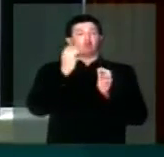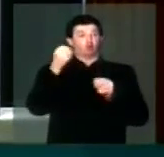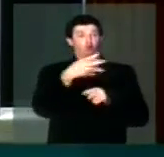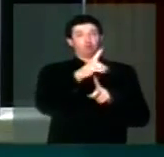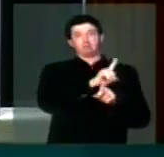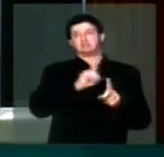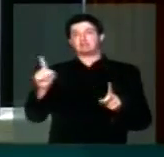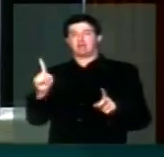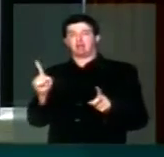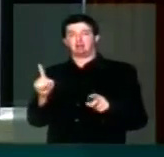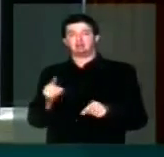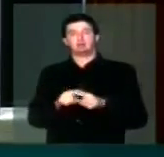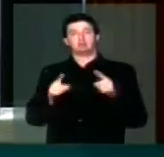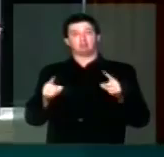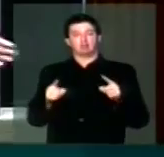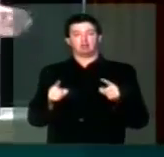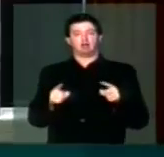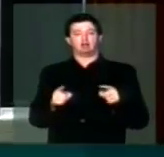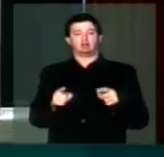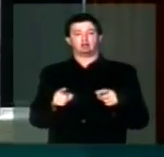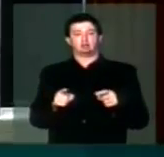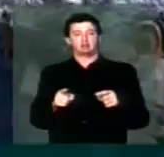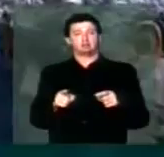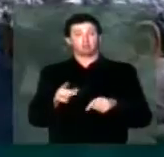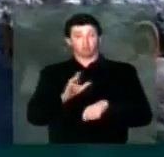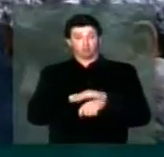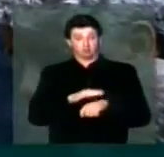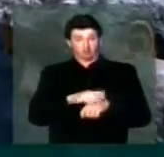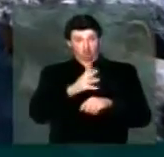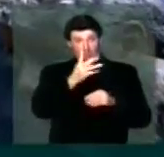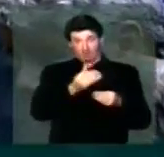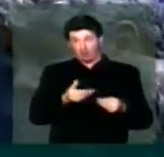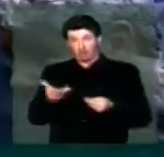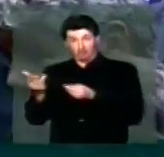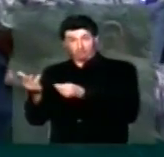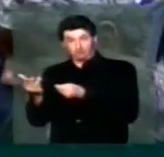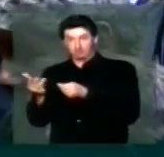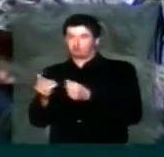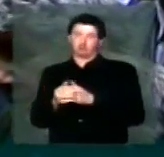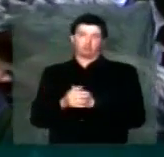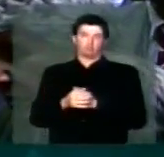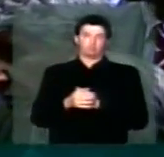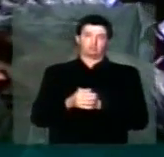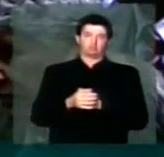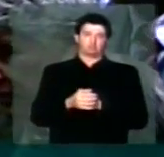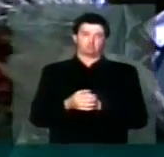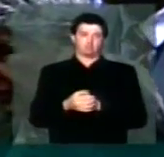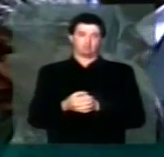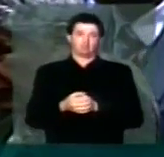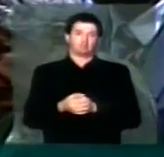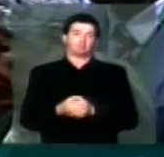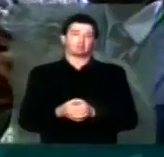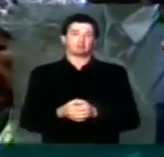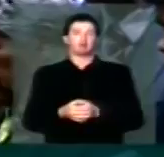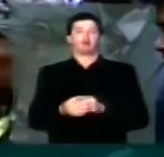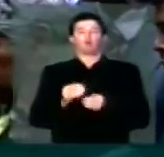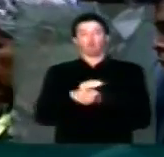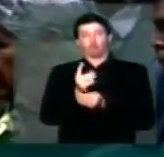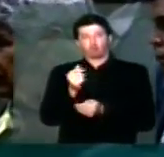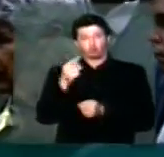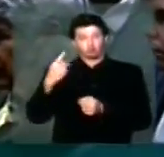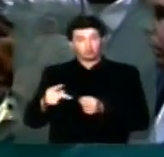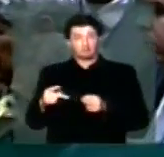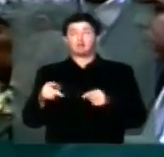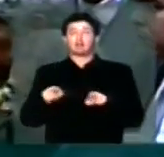partido. Porém, eles não levam o tempo e o fundo partidário, tempo de rádio e TV e o fundo